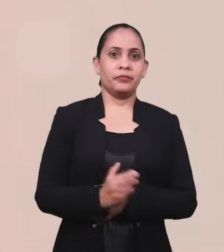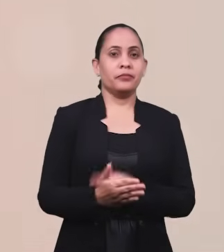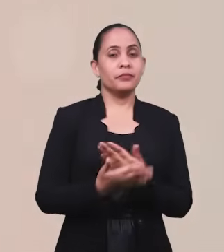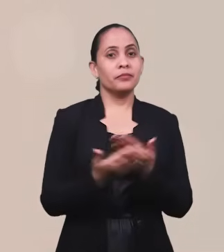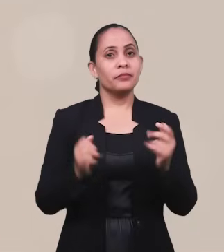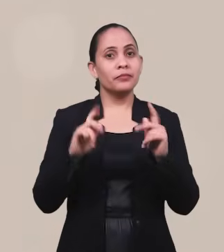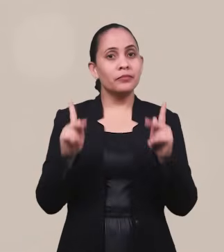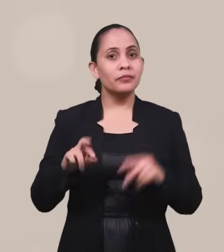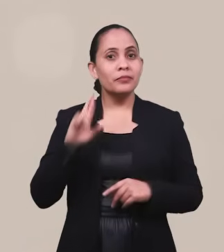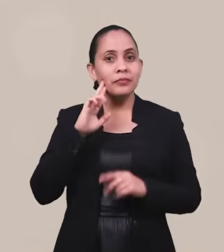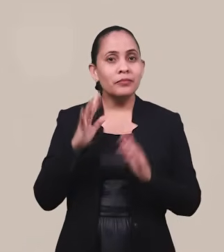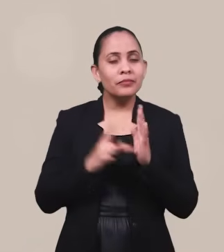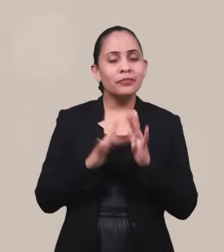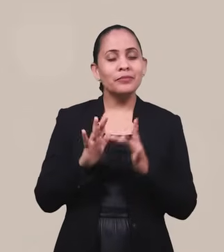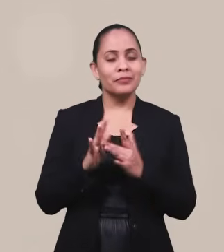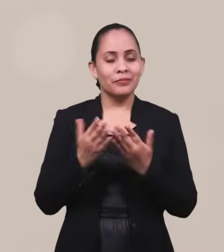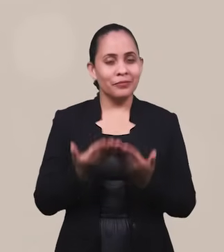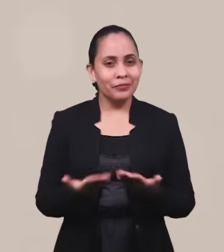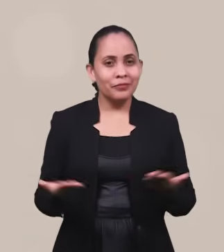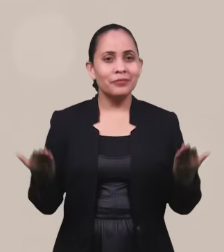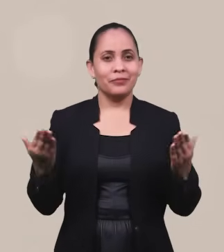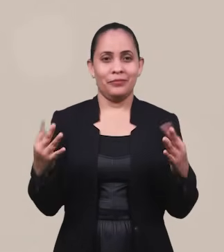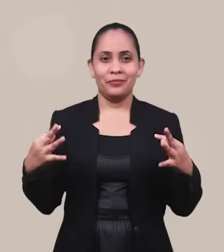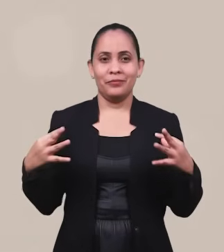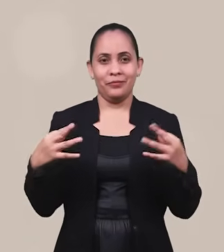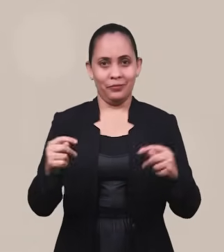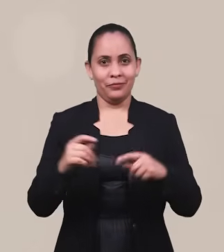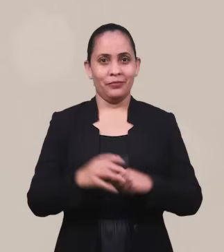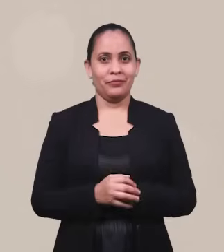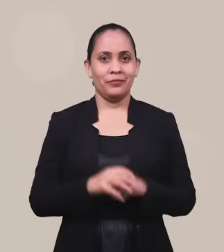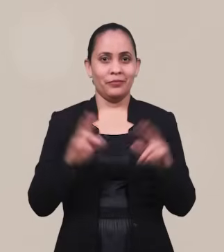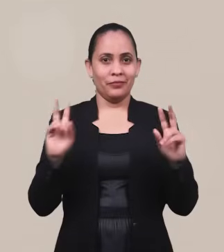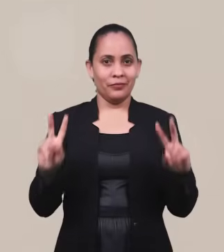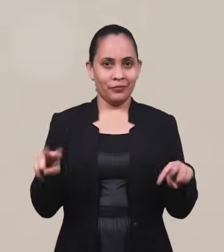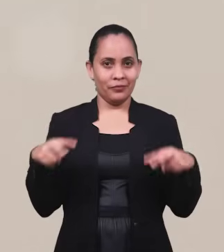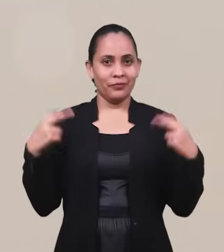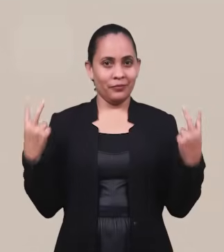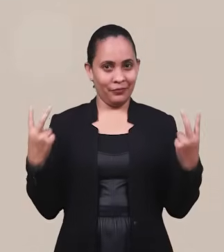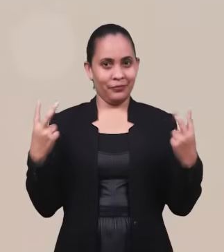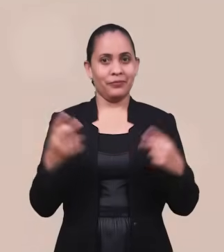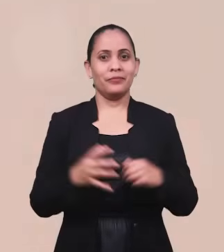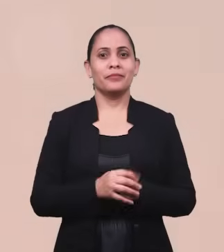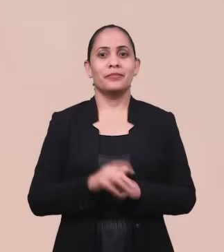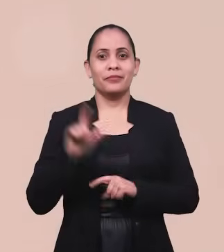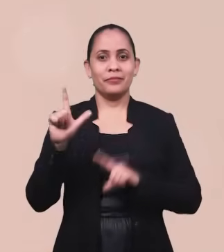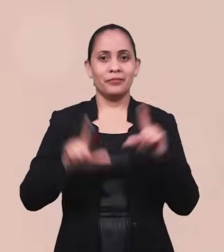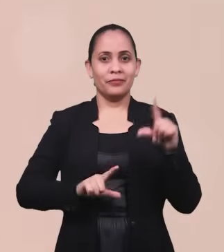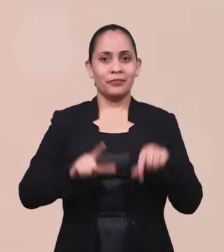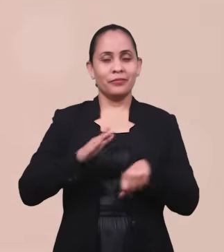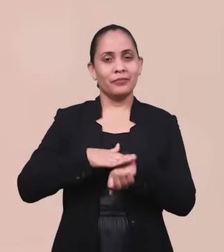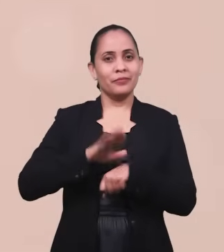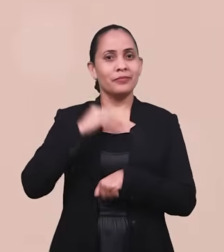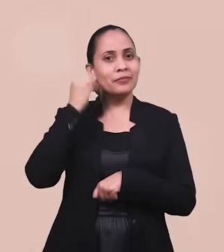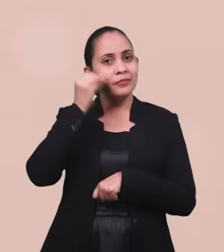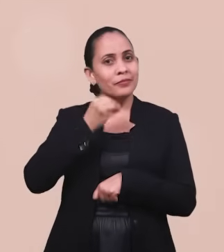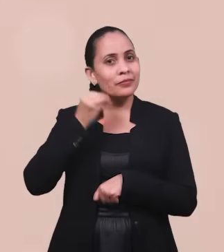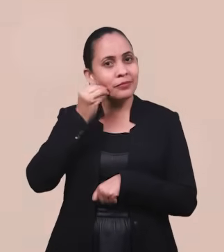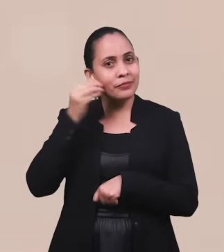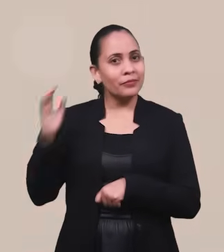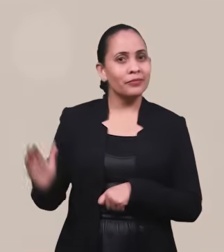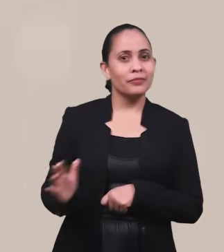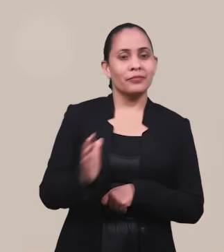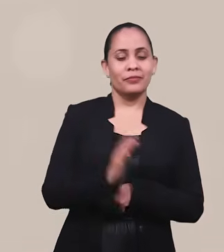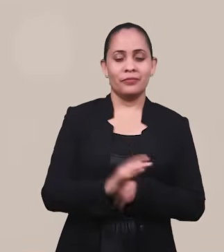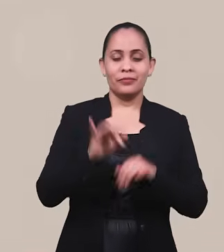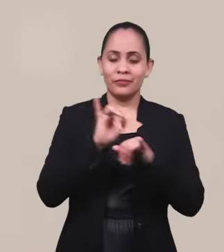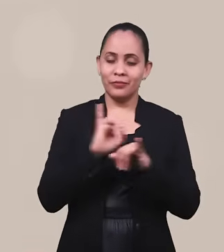paz do Senhor, pastor Abel, demais irmãos que assistem o programa Mais Sábios. Que bênção estar aqui transmitindo uma